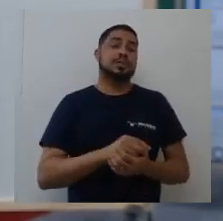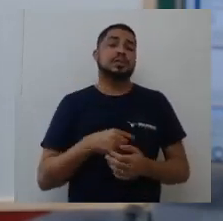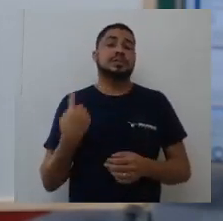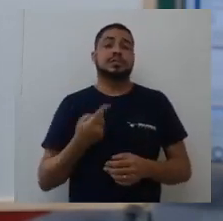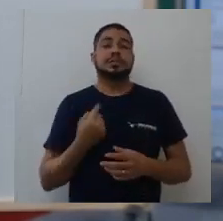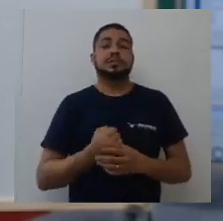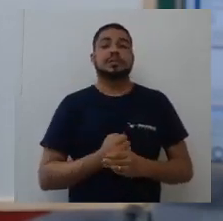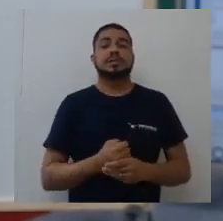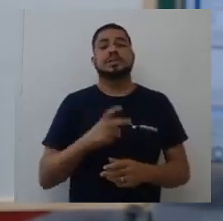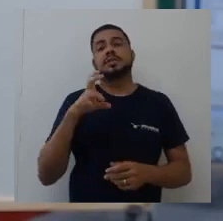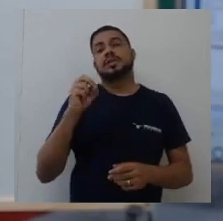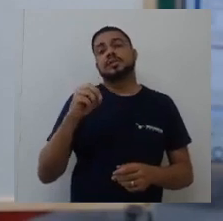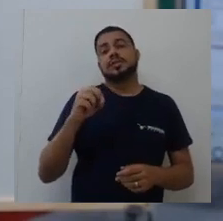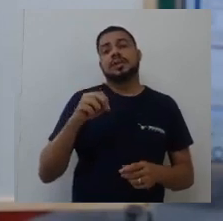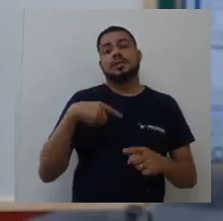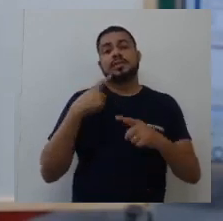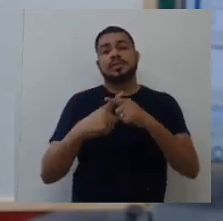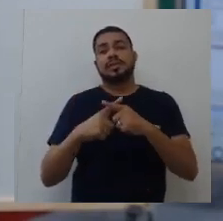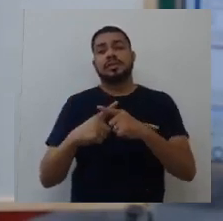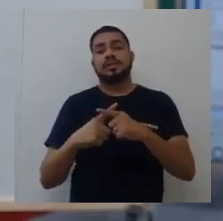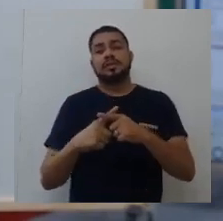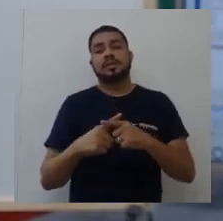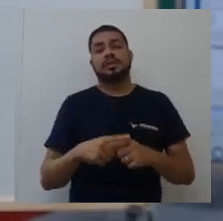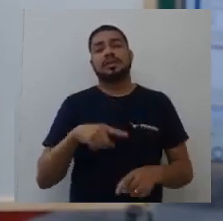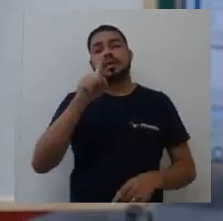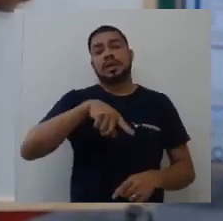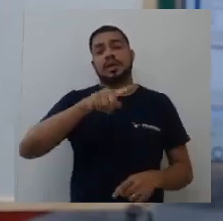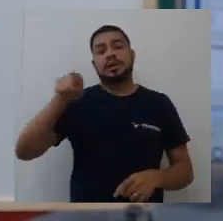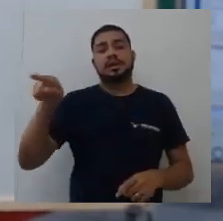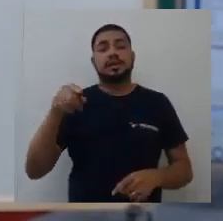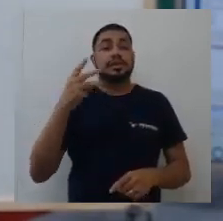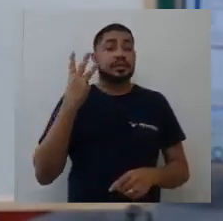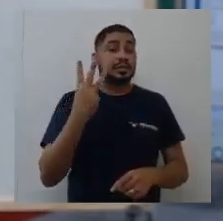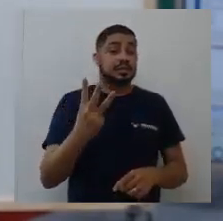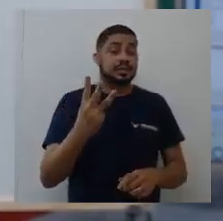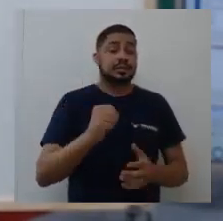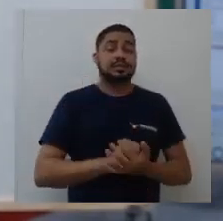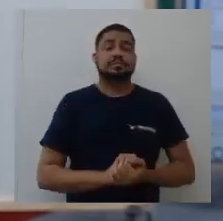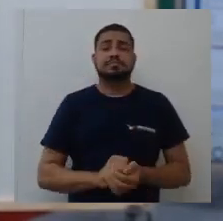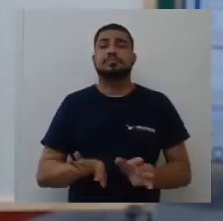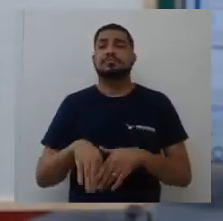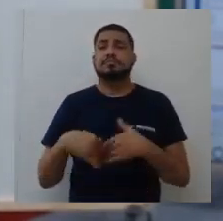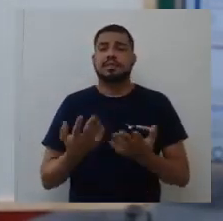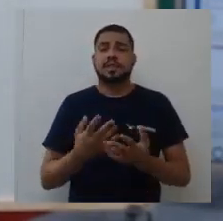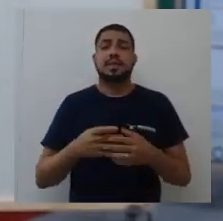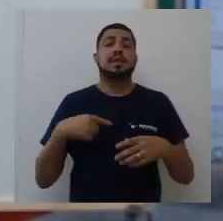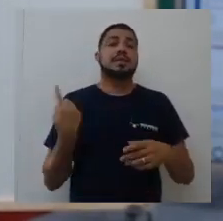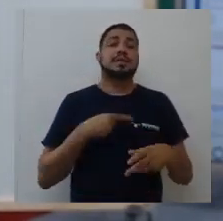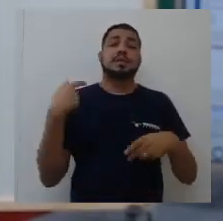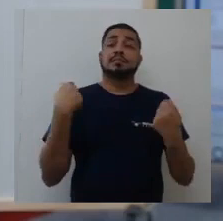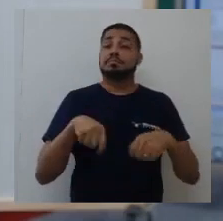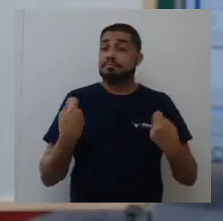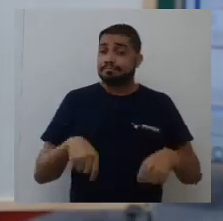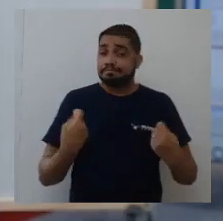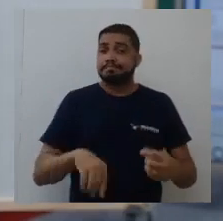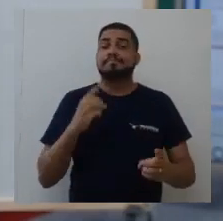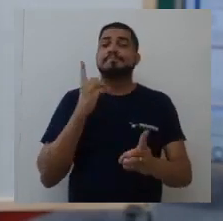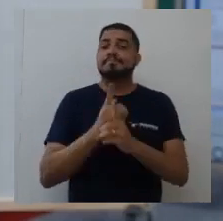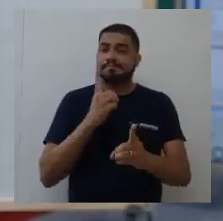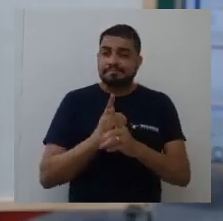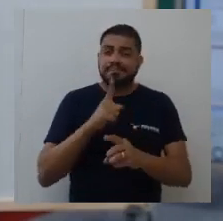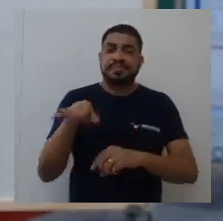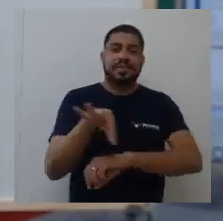gente aqui 50 vezes raiz de 3, beleza? Ó, e a gente vai precisar encontrar